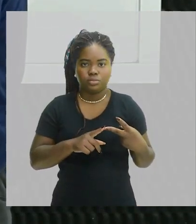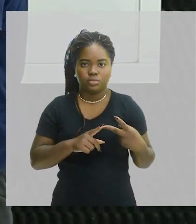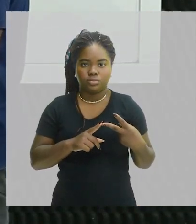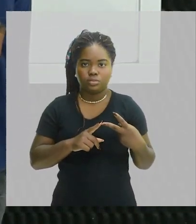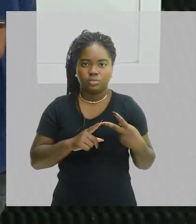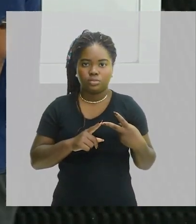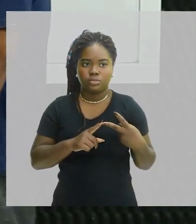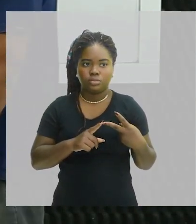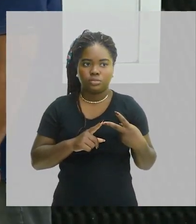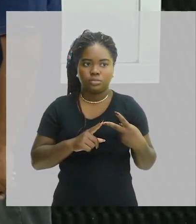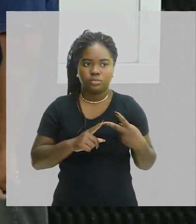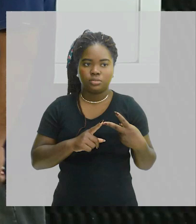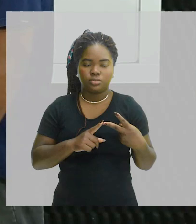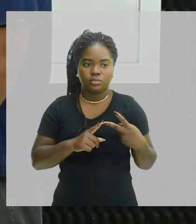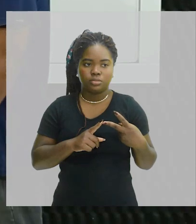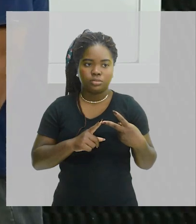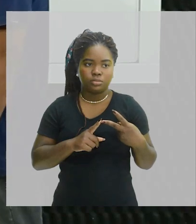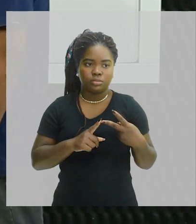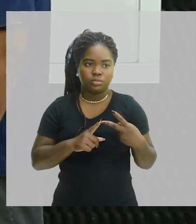nós temos aqui, ó,